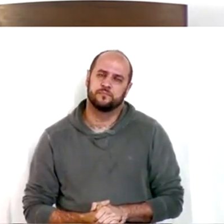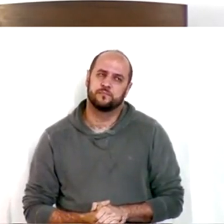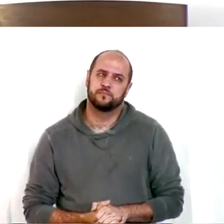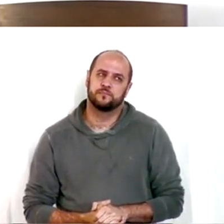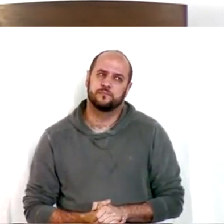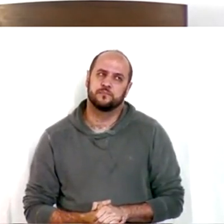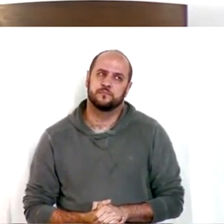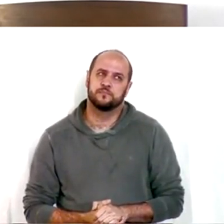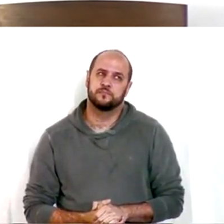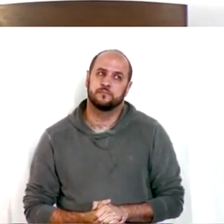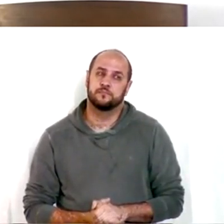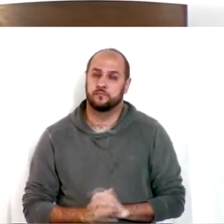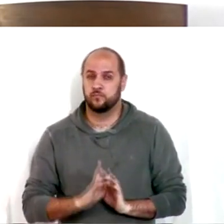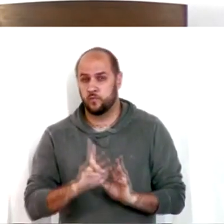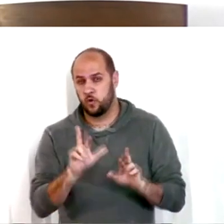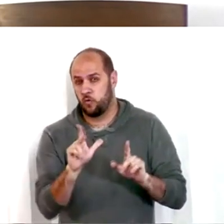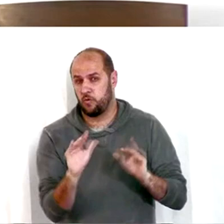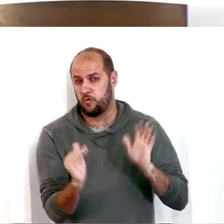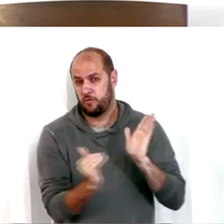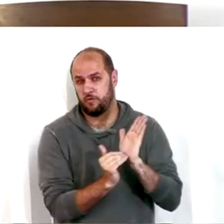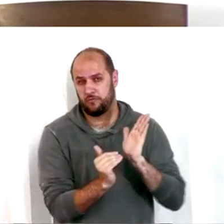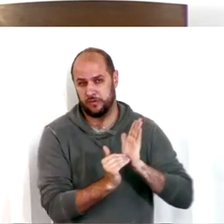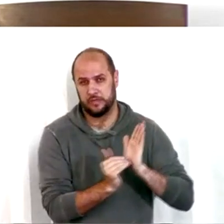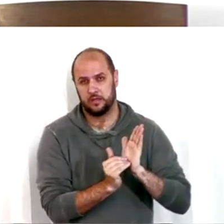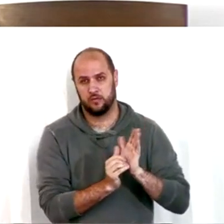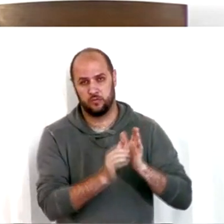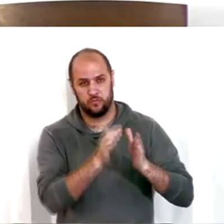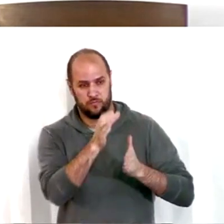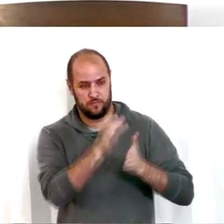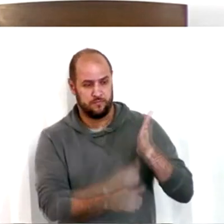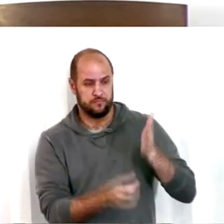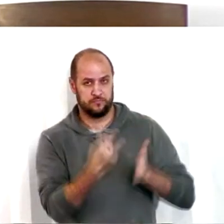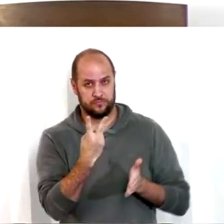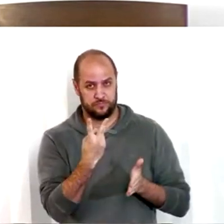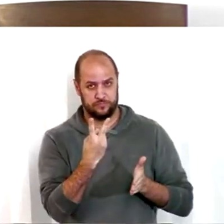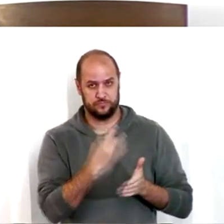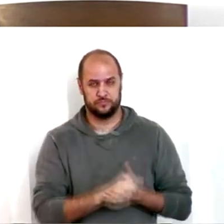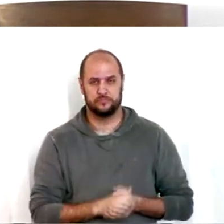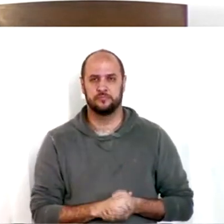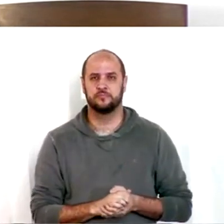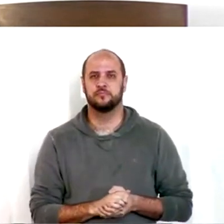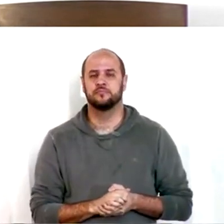Como o final da última cena, no capítulo 2,